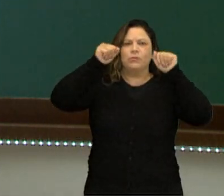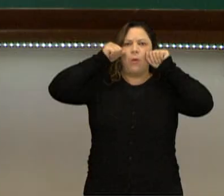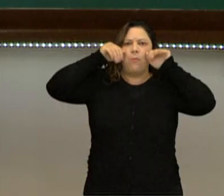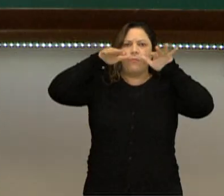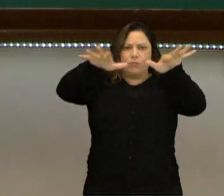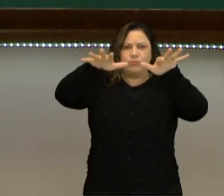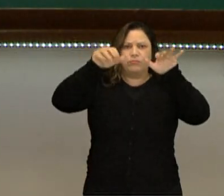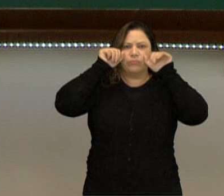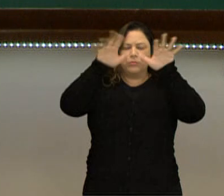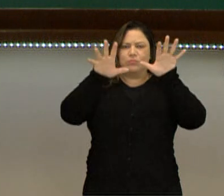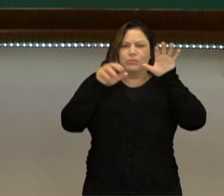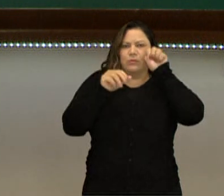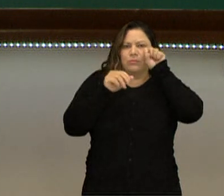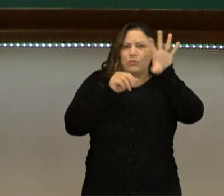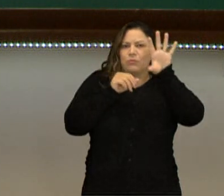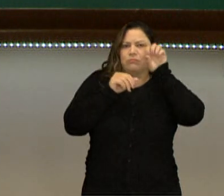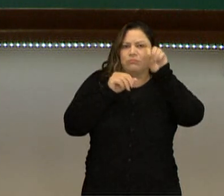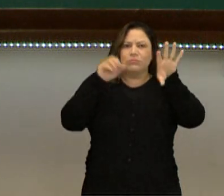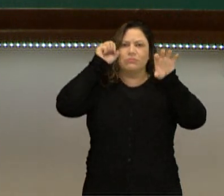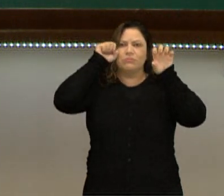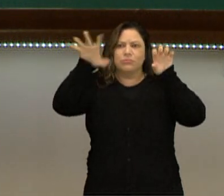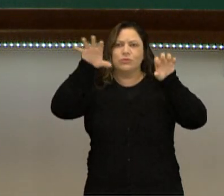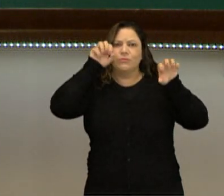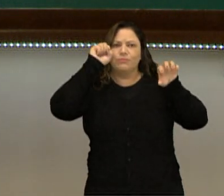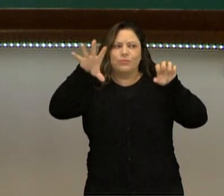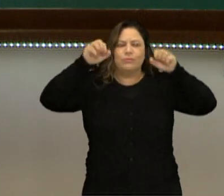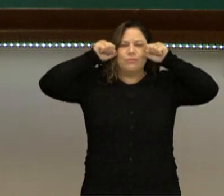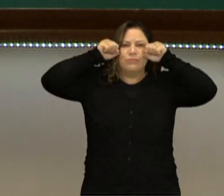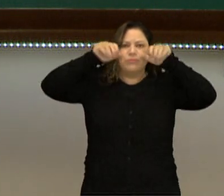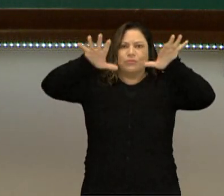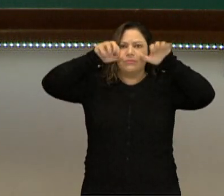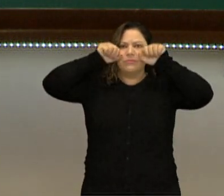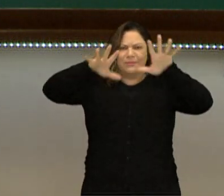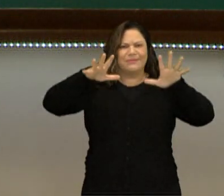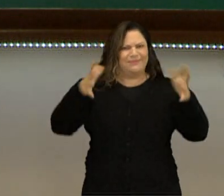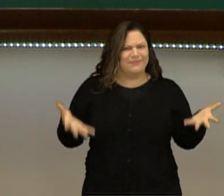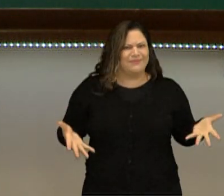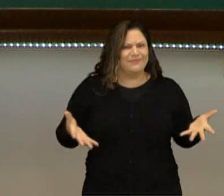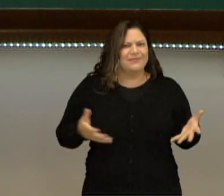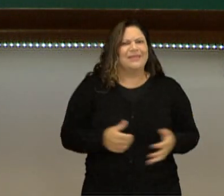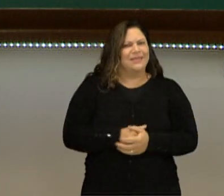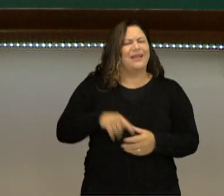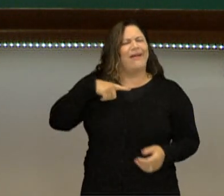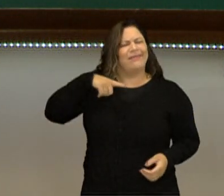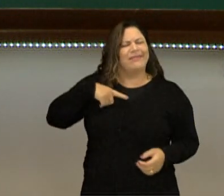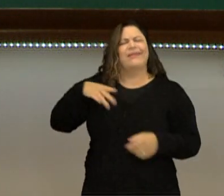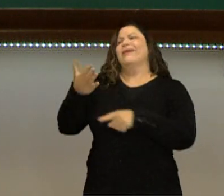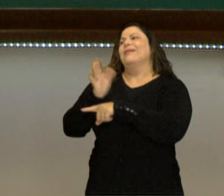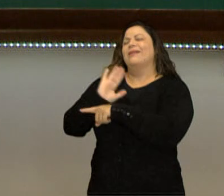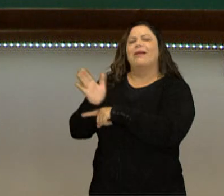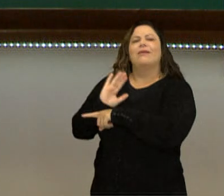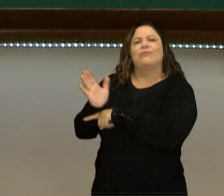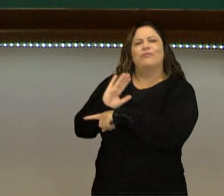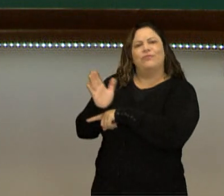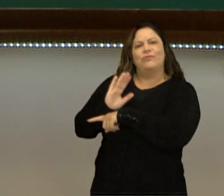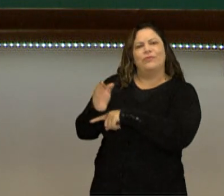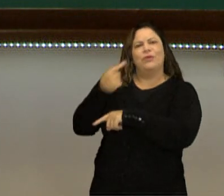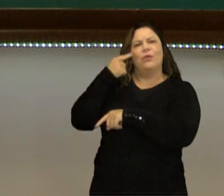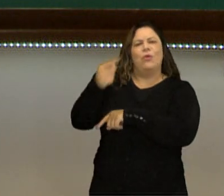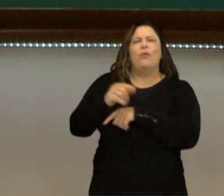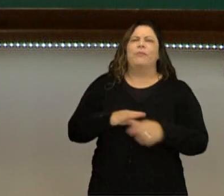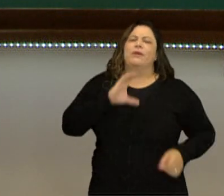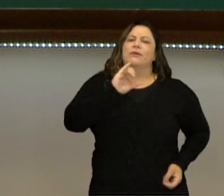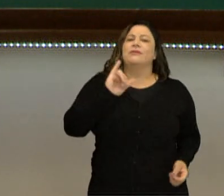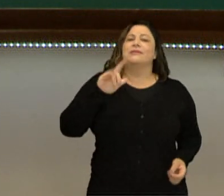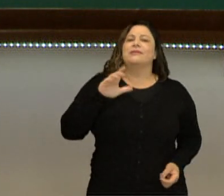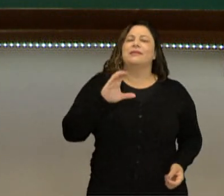para pensar? A luz sendo algo que sai do seu olho? Já parou para pensar? Tem até um filme, em que o ciclope,